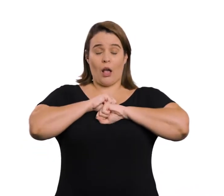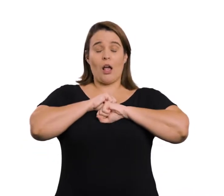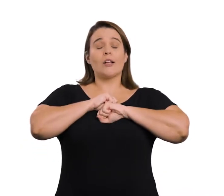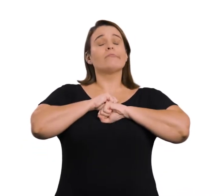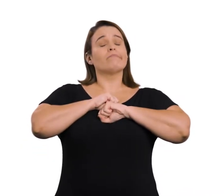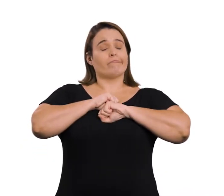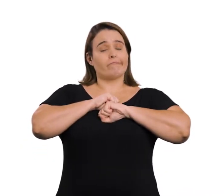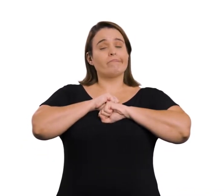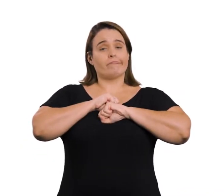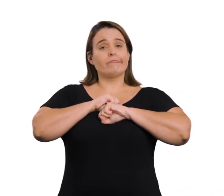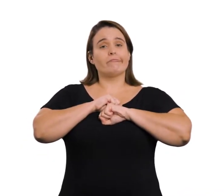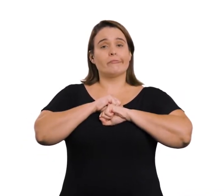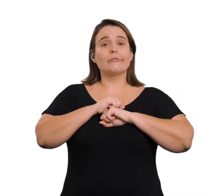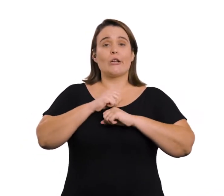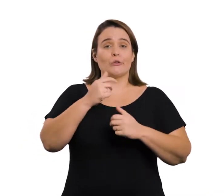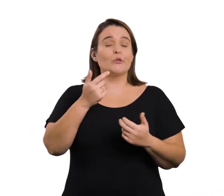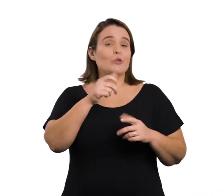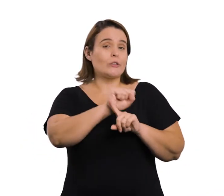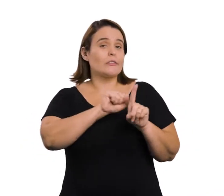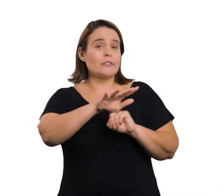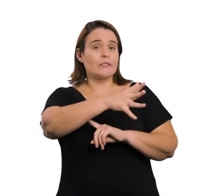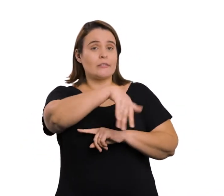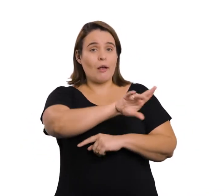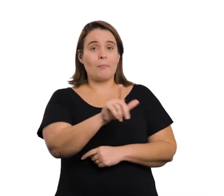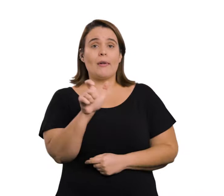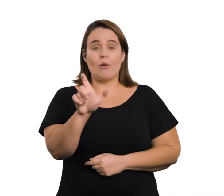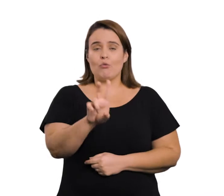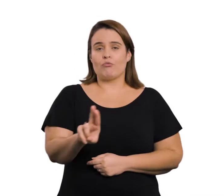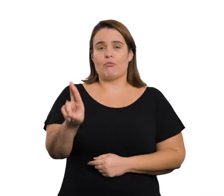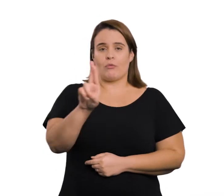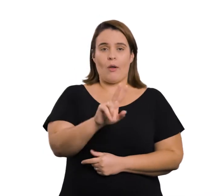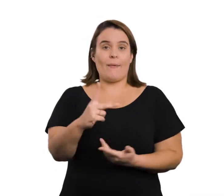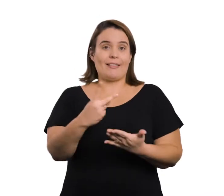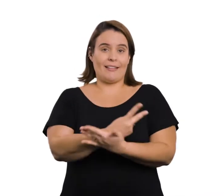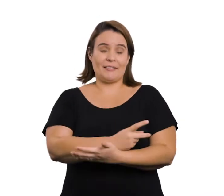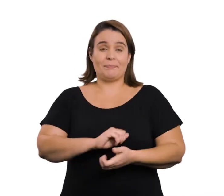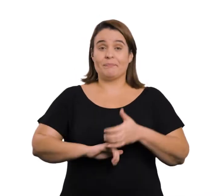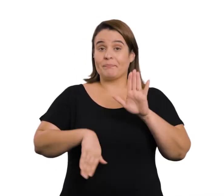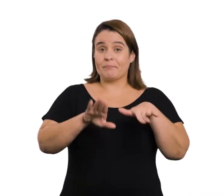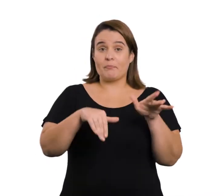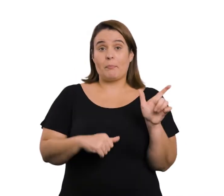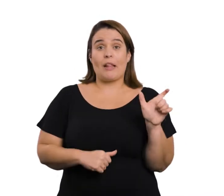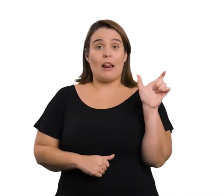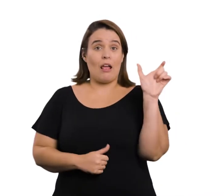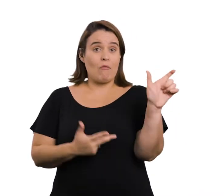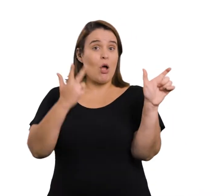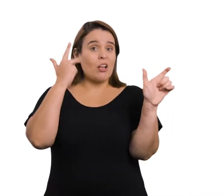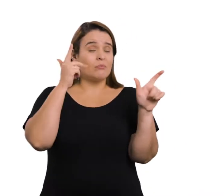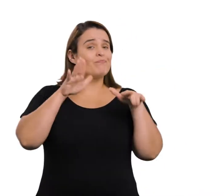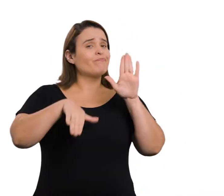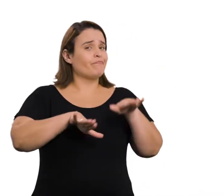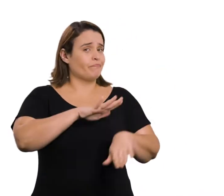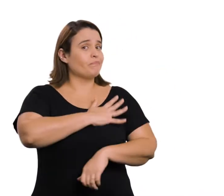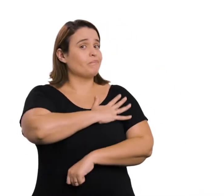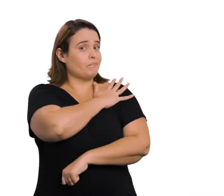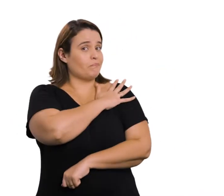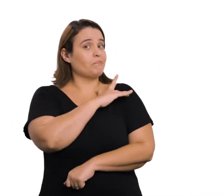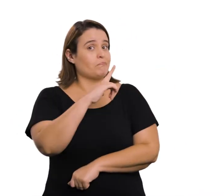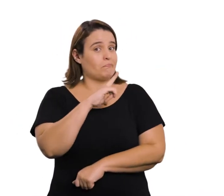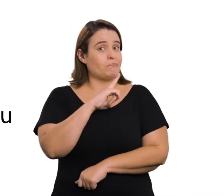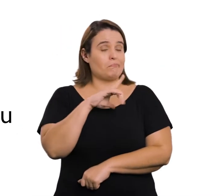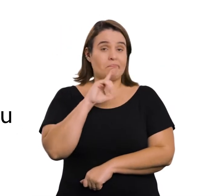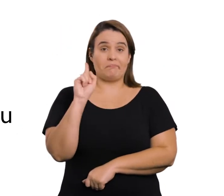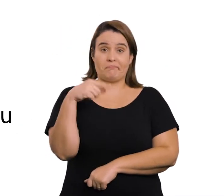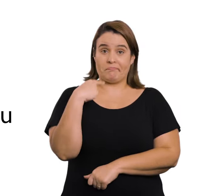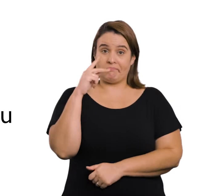que a repetição e o uso provocam. Expressões que parecem comuns podem estar impregnadas de preconceito, como acabamos de